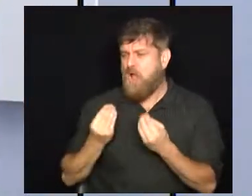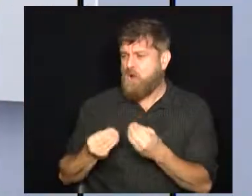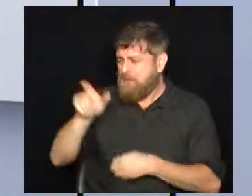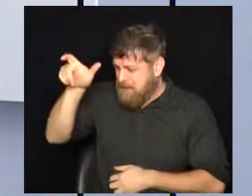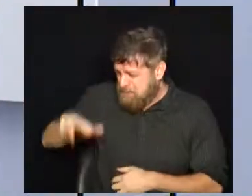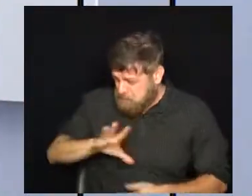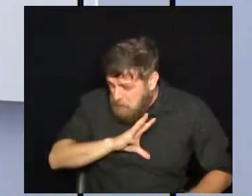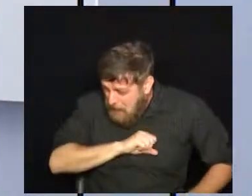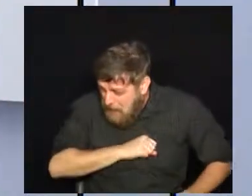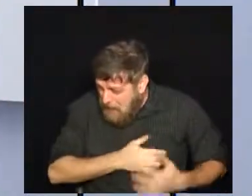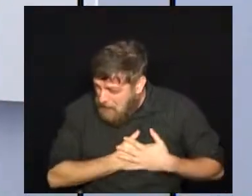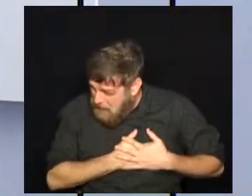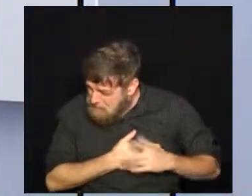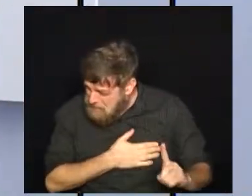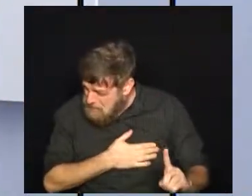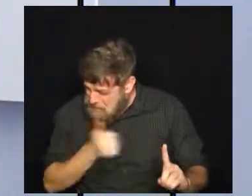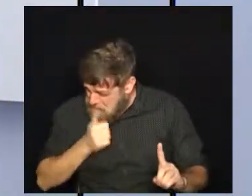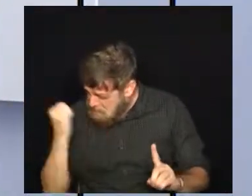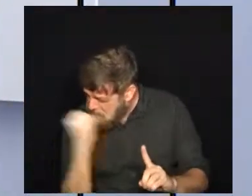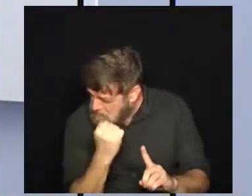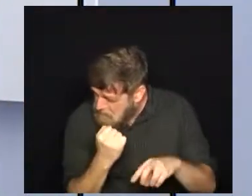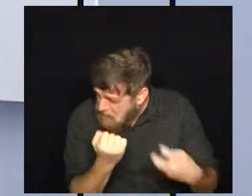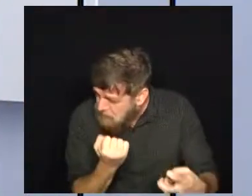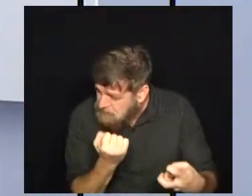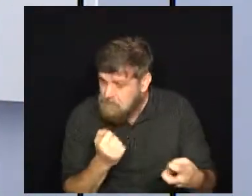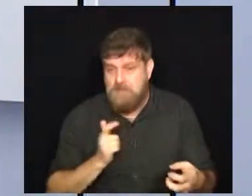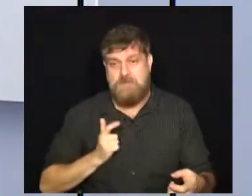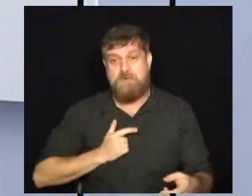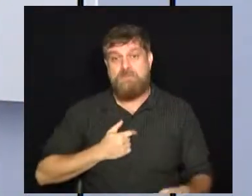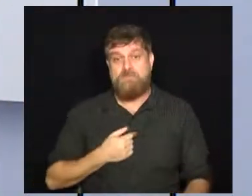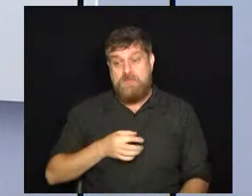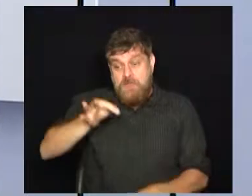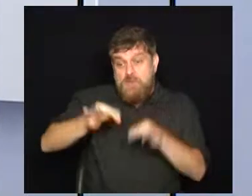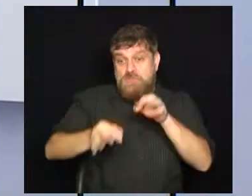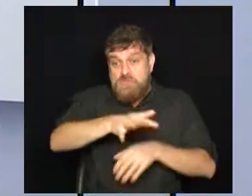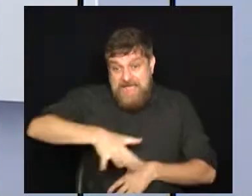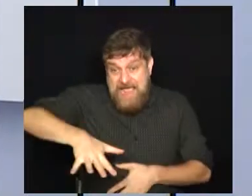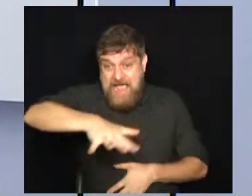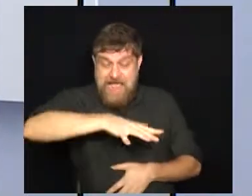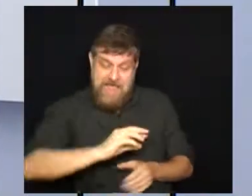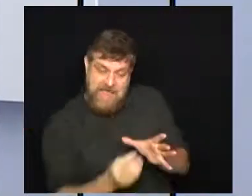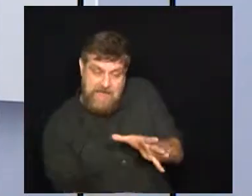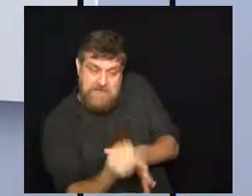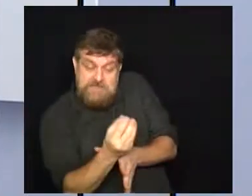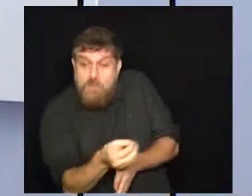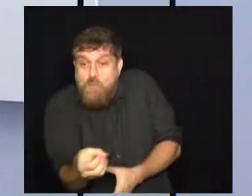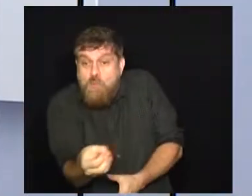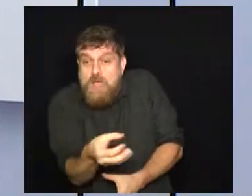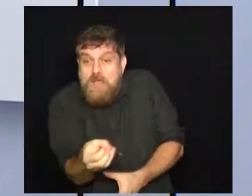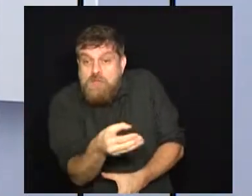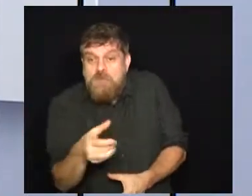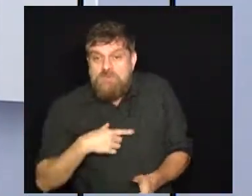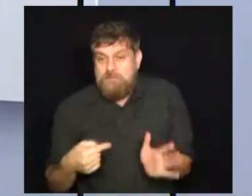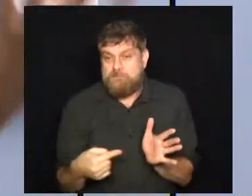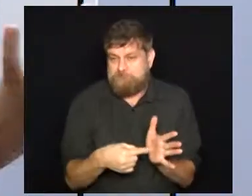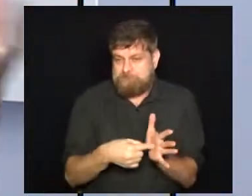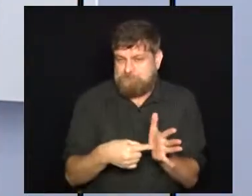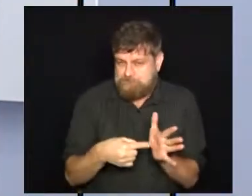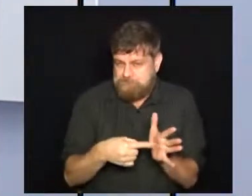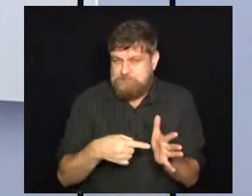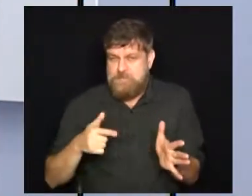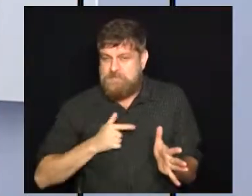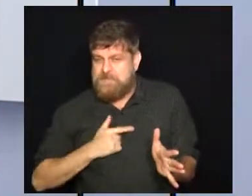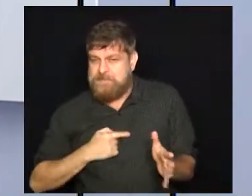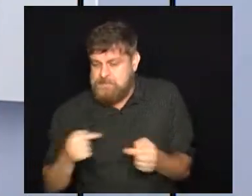Então, o feminicídio, essa notificação é uma figura jurídica muito recente e a notificação de feminicídio ainda existe uma disputa,